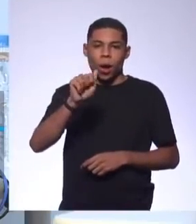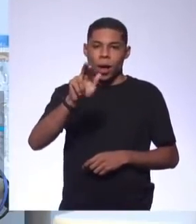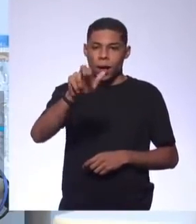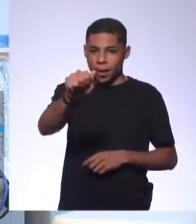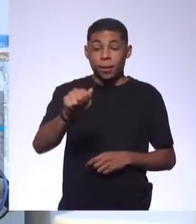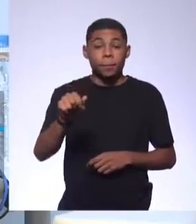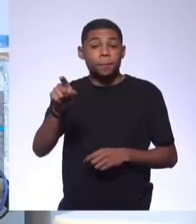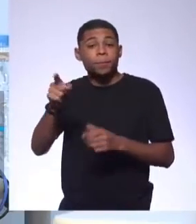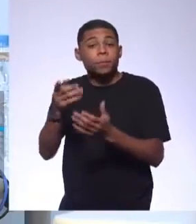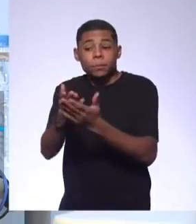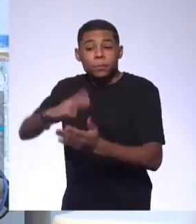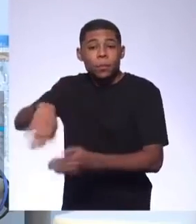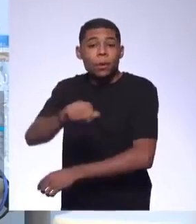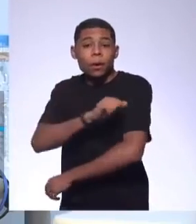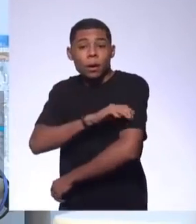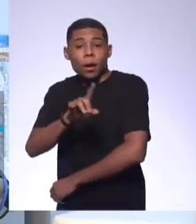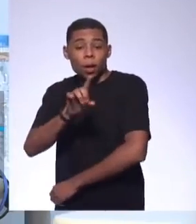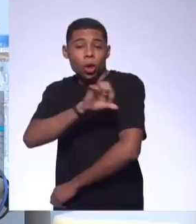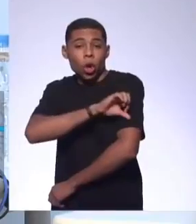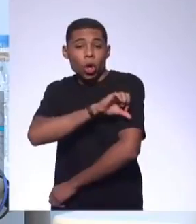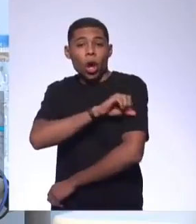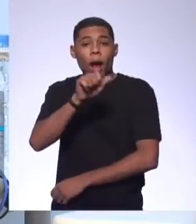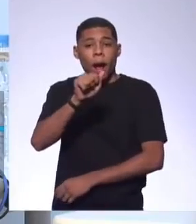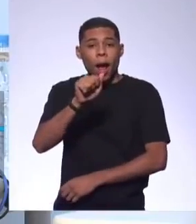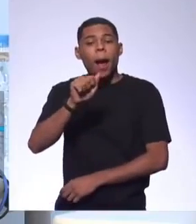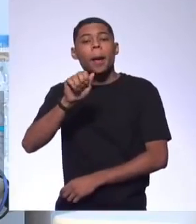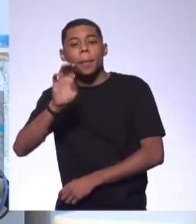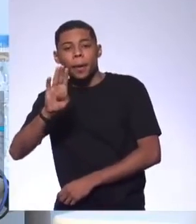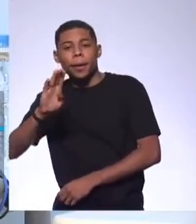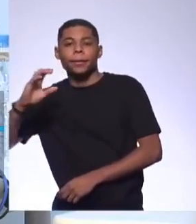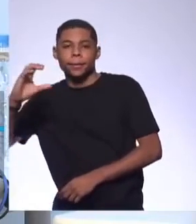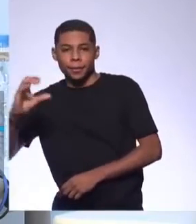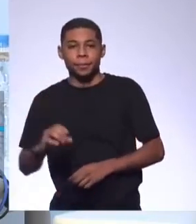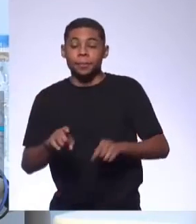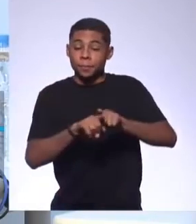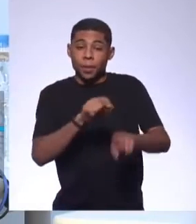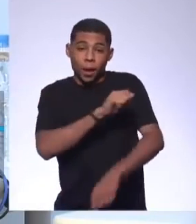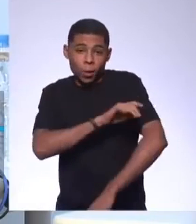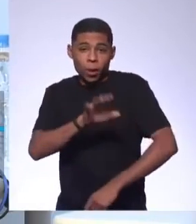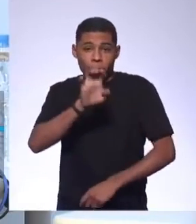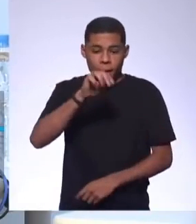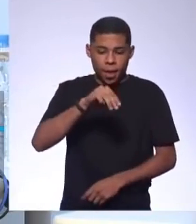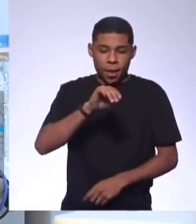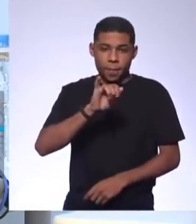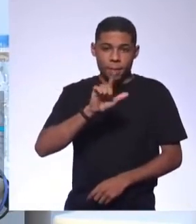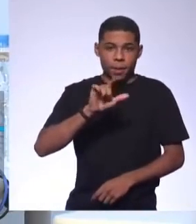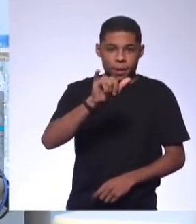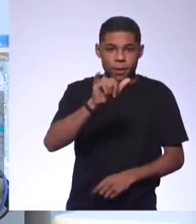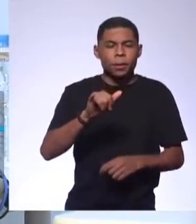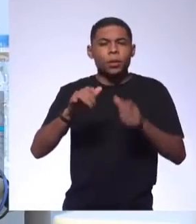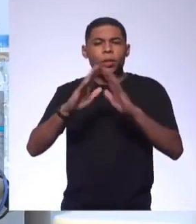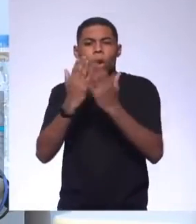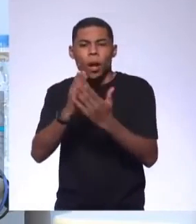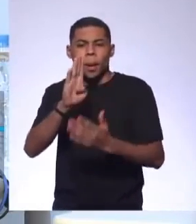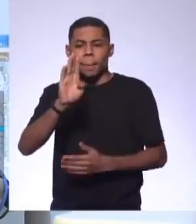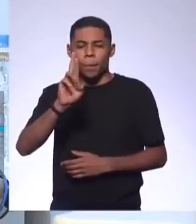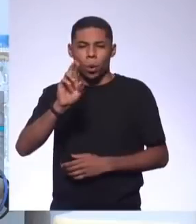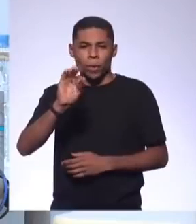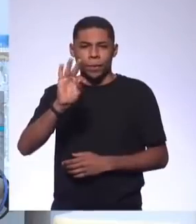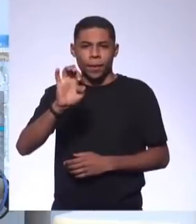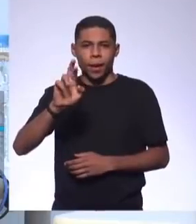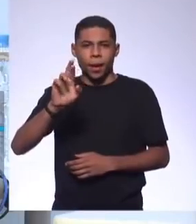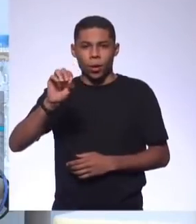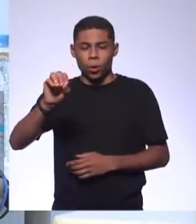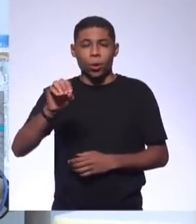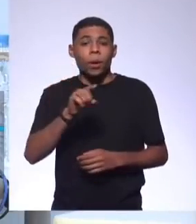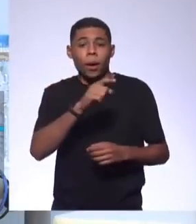anos A, B e C desta unidade escolar. A aluna Emily, da Escola Brotero, representada aqui pela professora